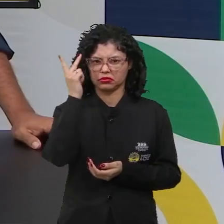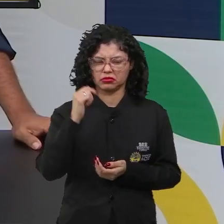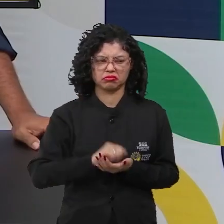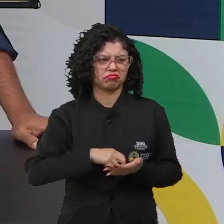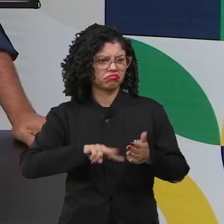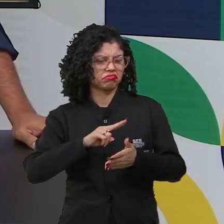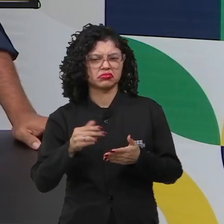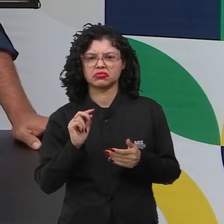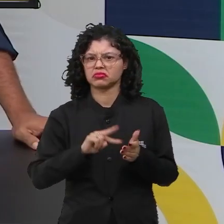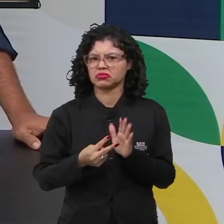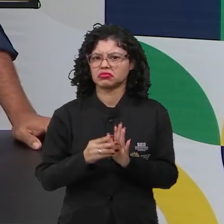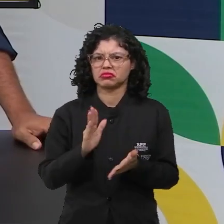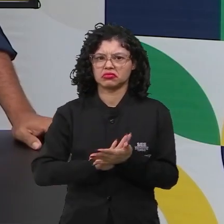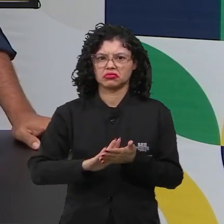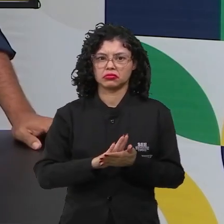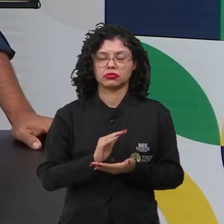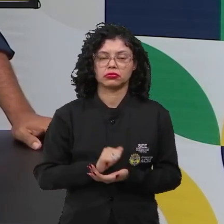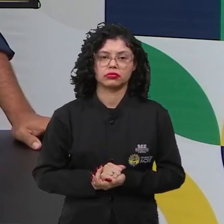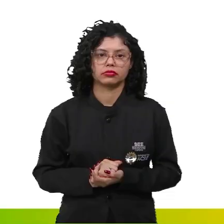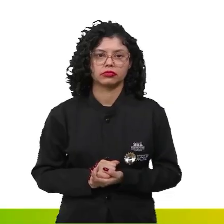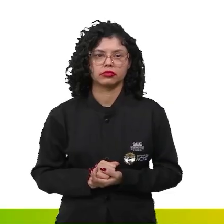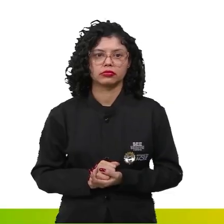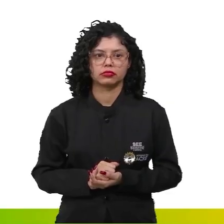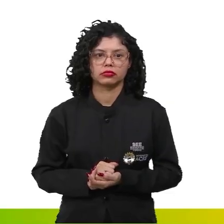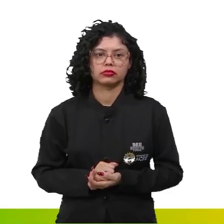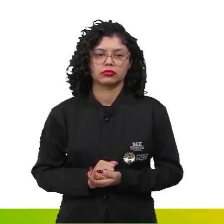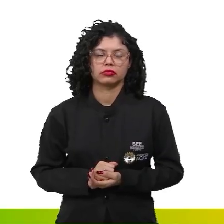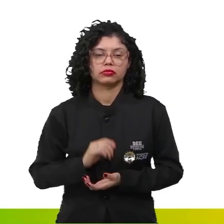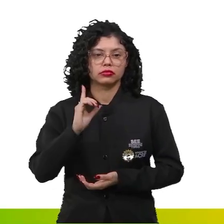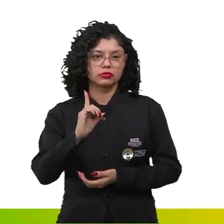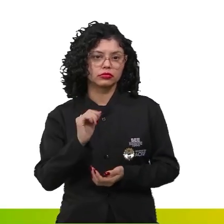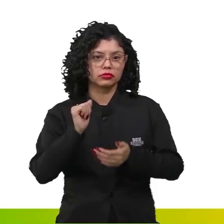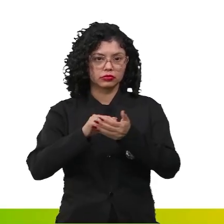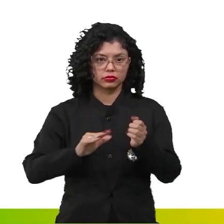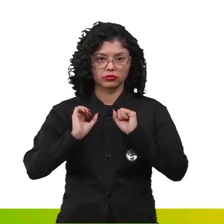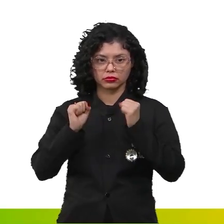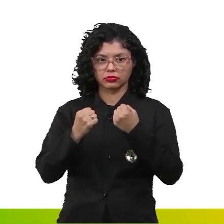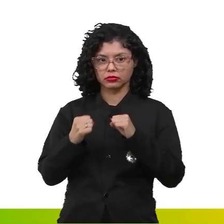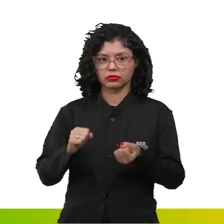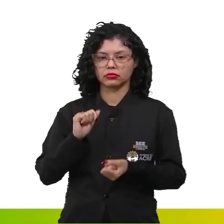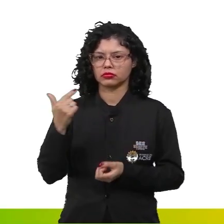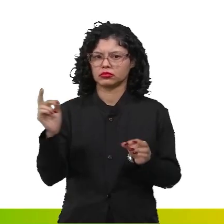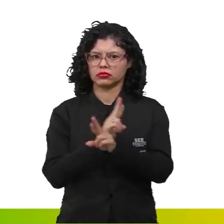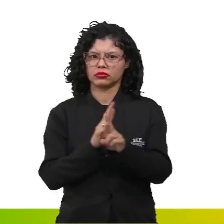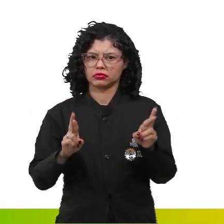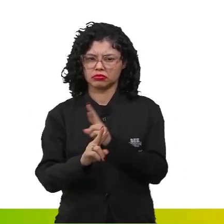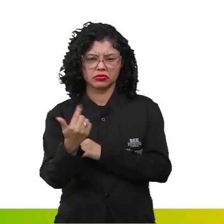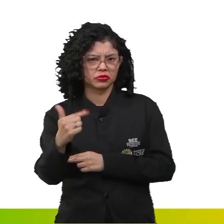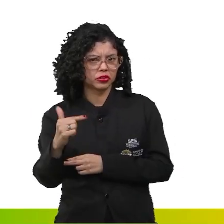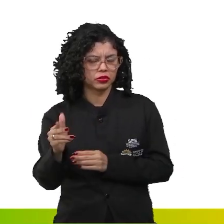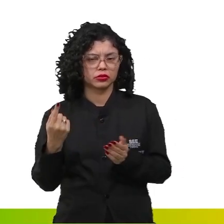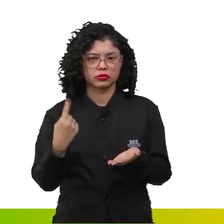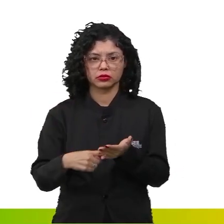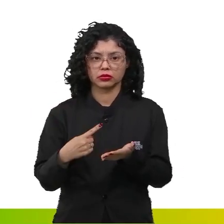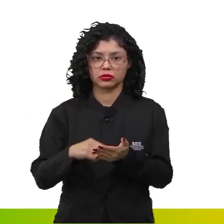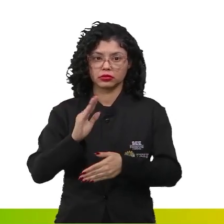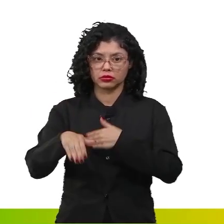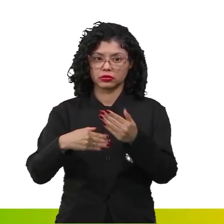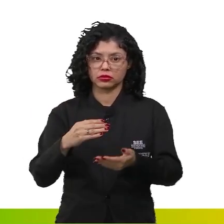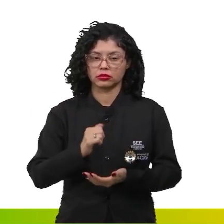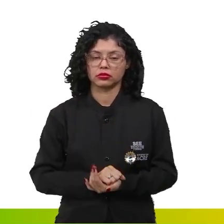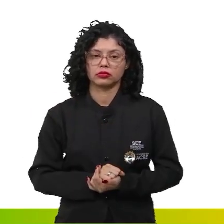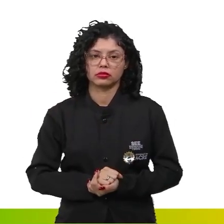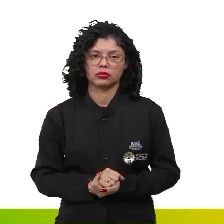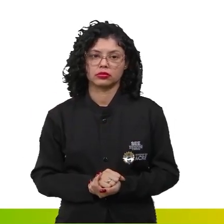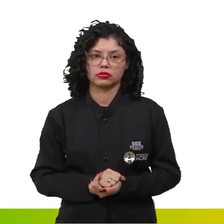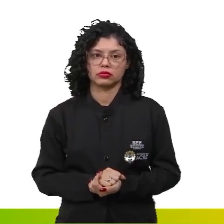mas isso não quer dizer nada, não serve para nada. D. Uma atividade física sem relação com processos